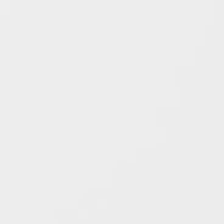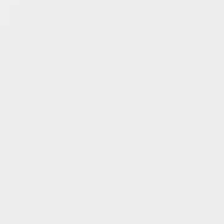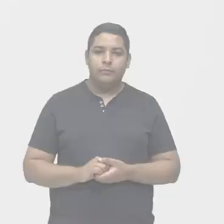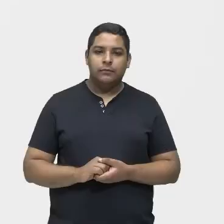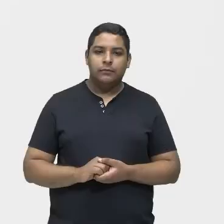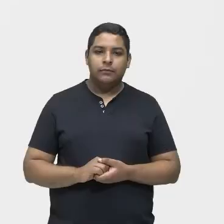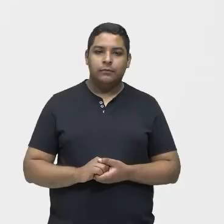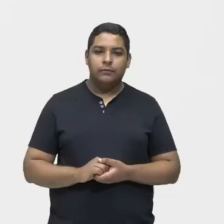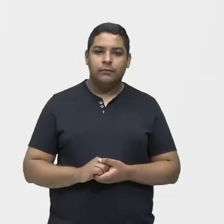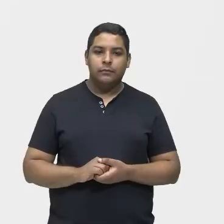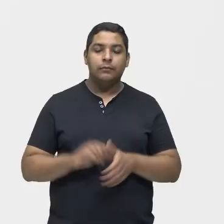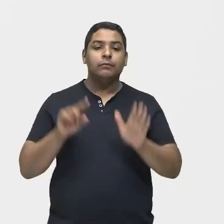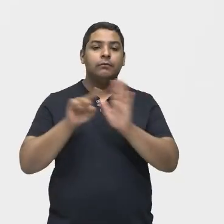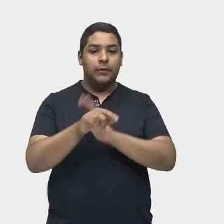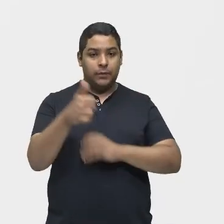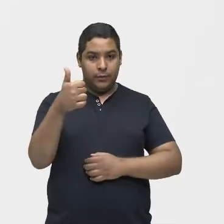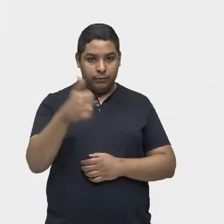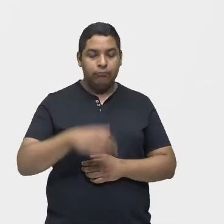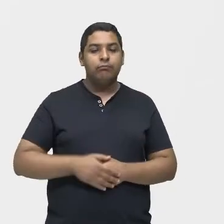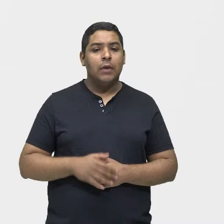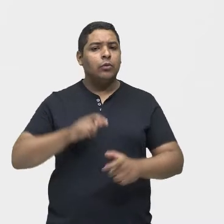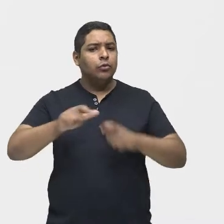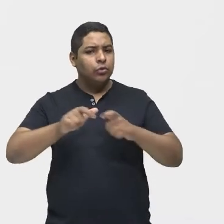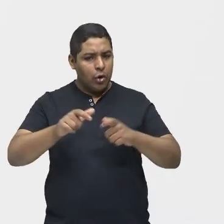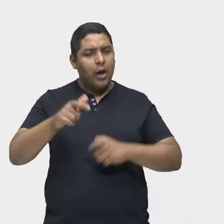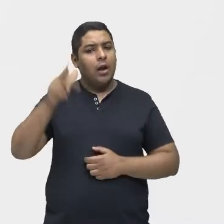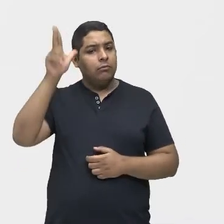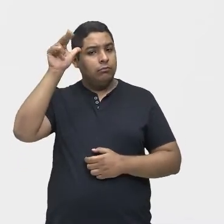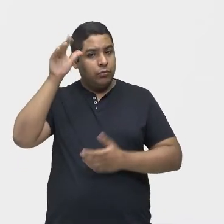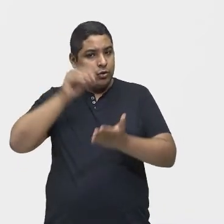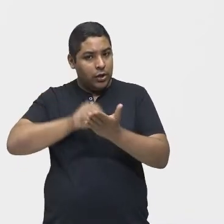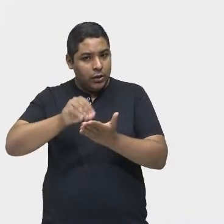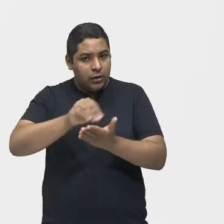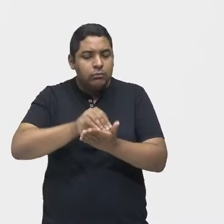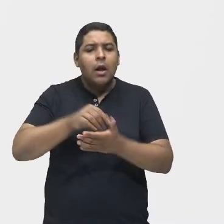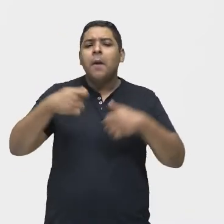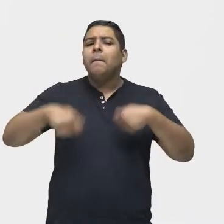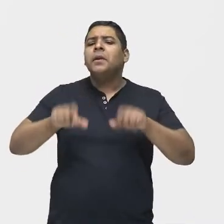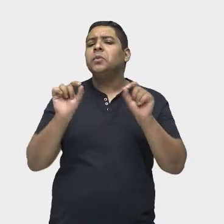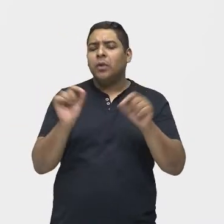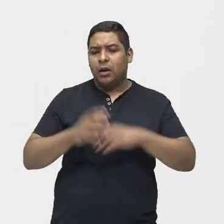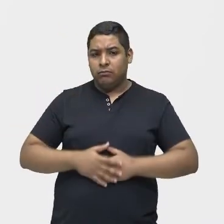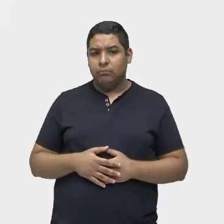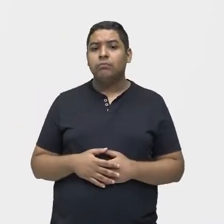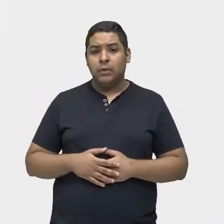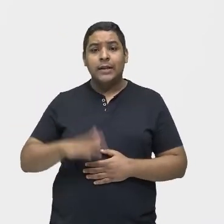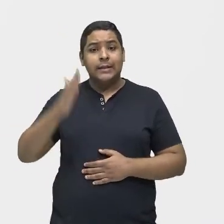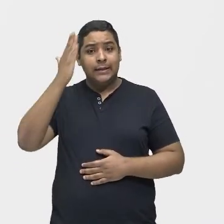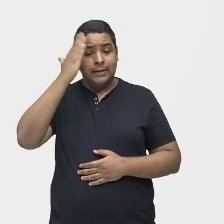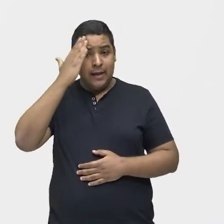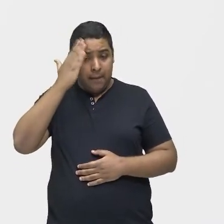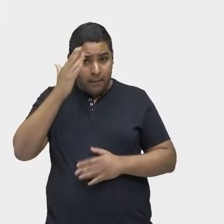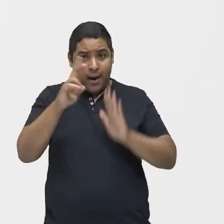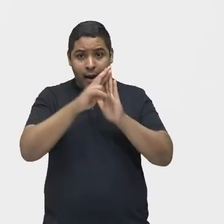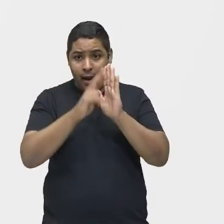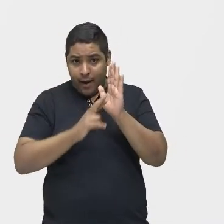xadrez, tá bom, gente? Então vamos ver aqui se temos mais alguma. Vamos então agora para a nossa DLI.